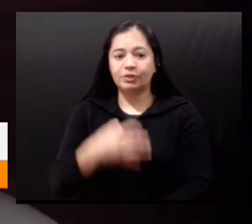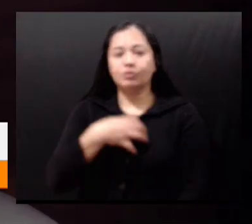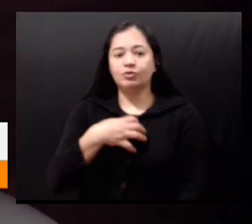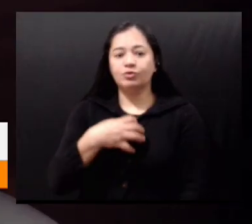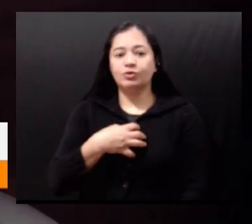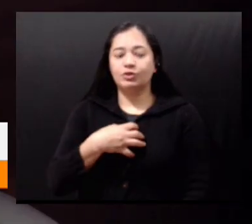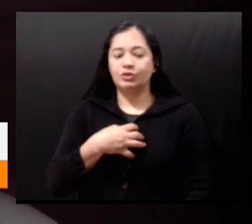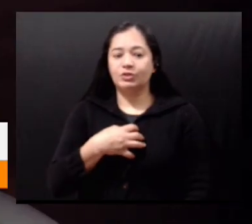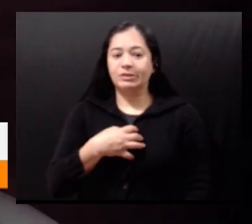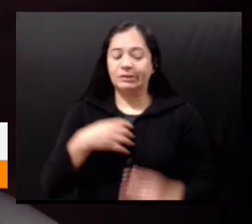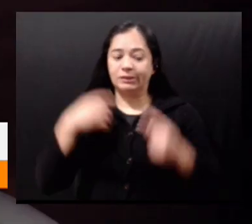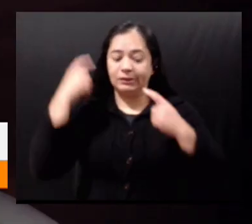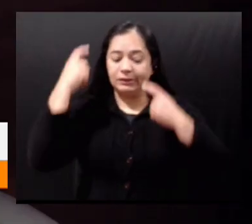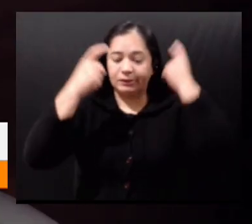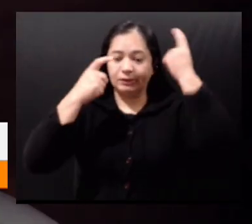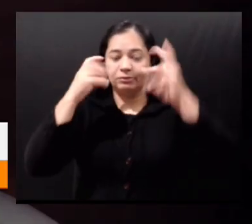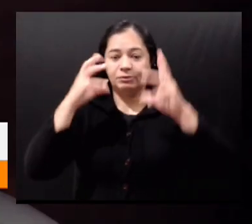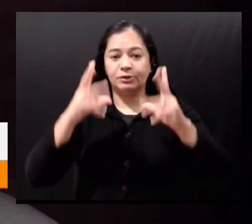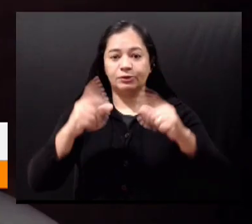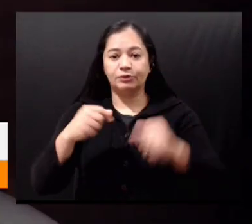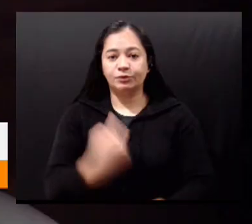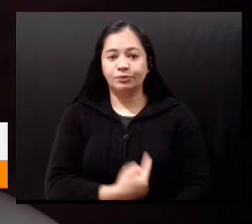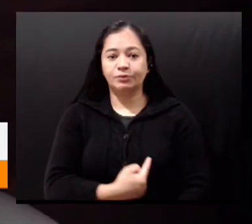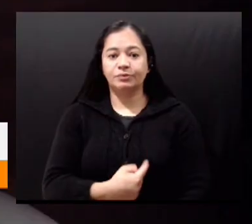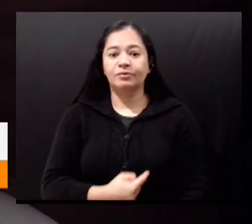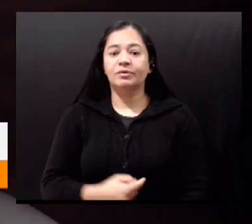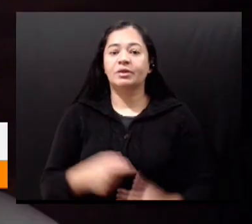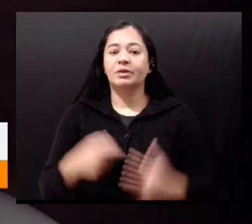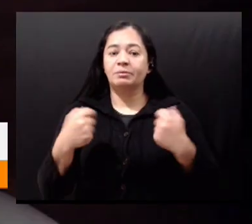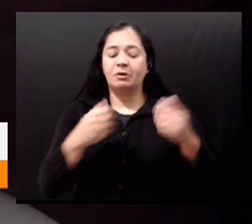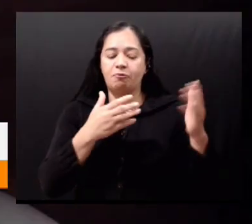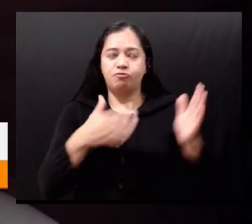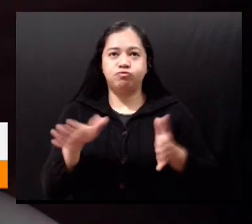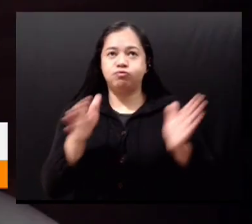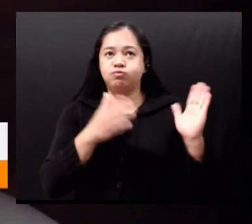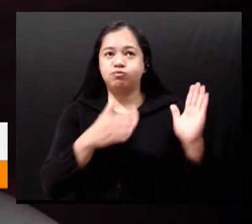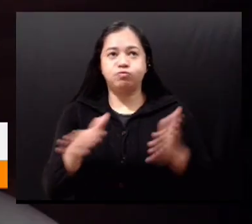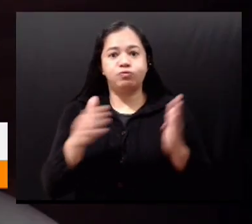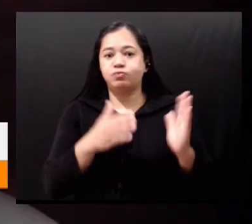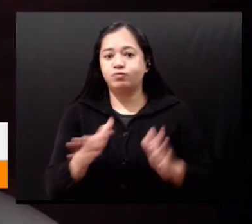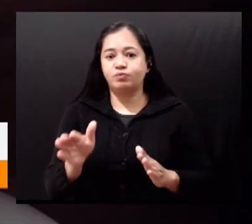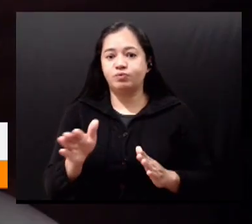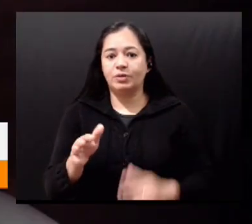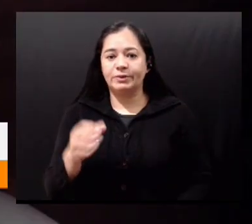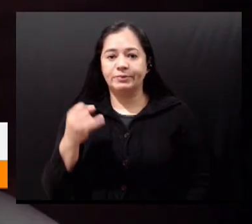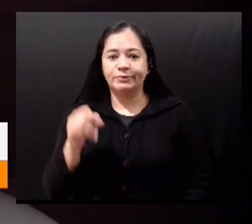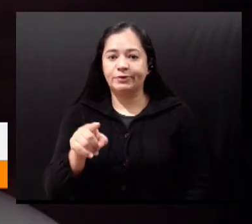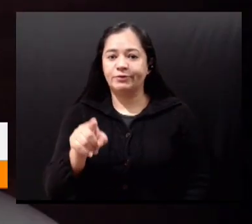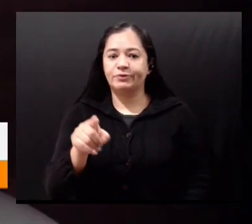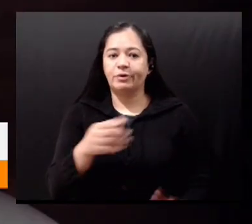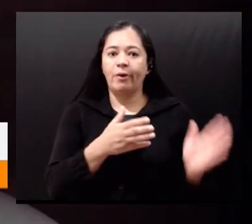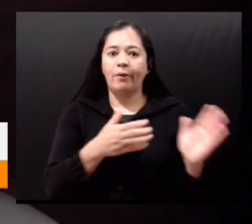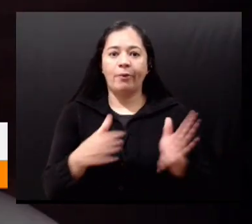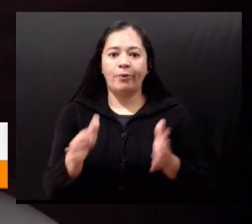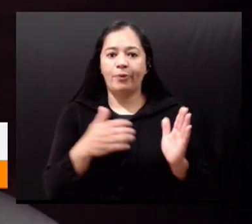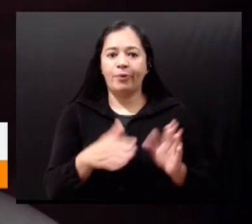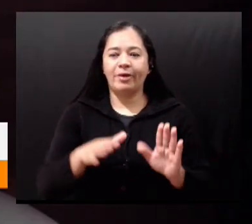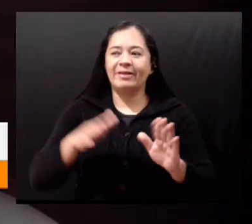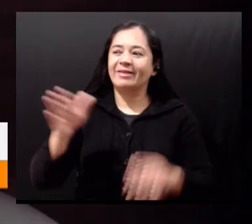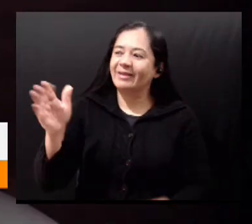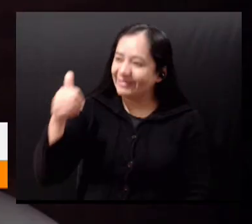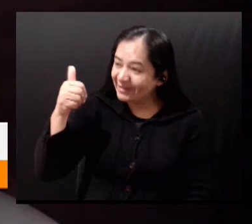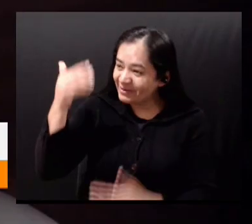todos nós, uhum, tendo que produzir, produzir, produzir. E se você produz, você toma um tapinha nas costas, muito obrigada, mas produz mais